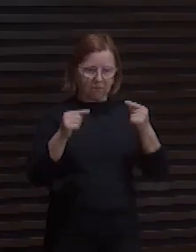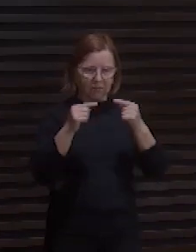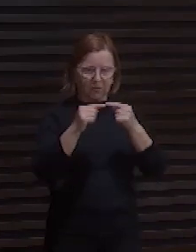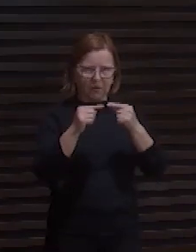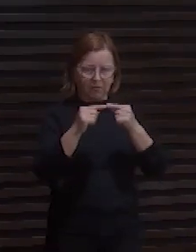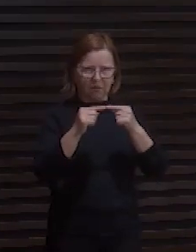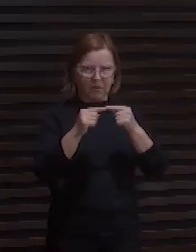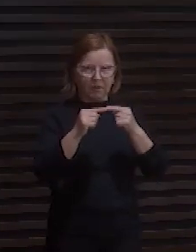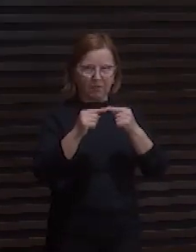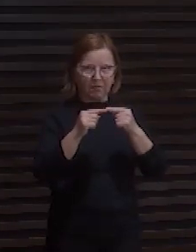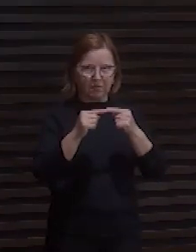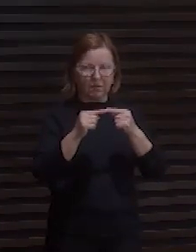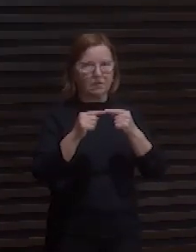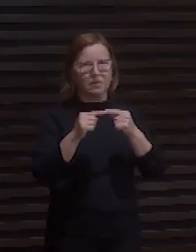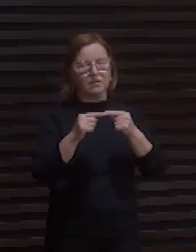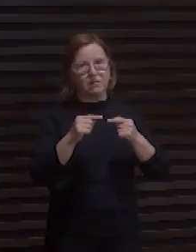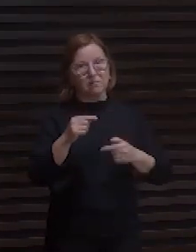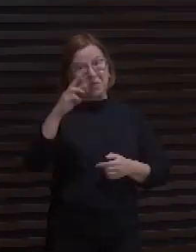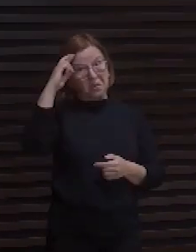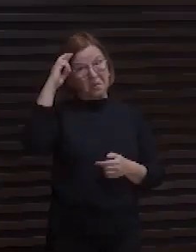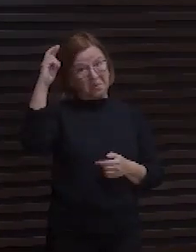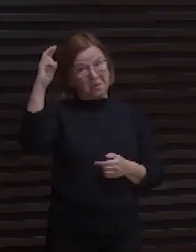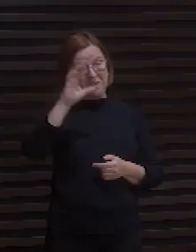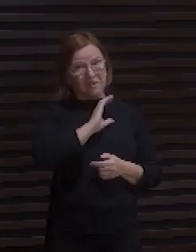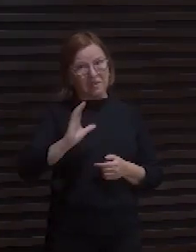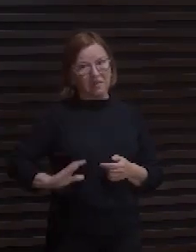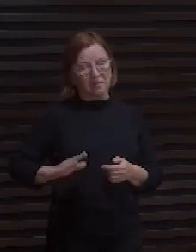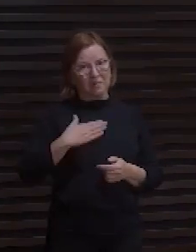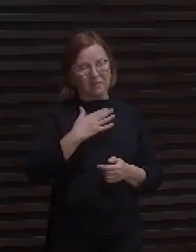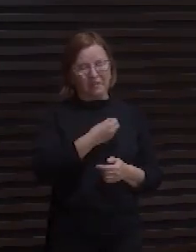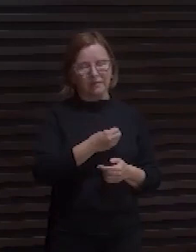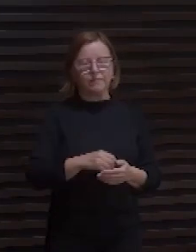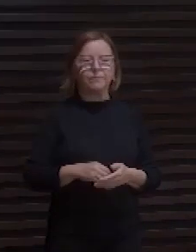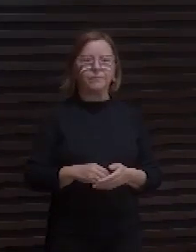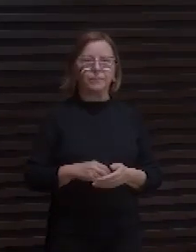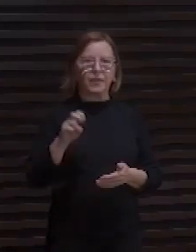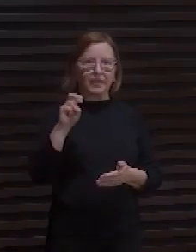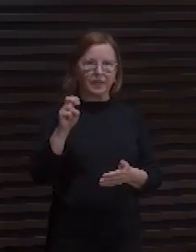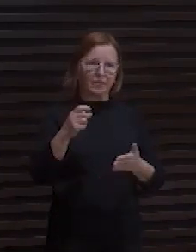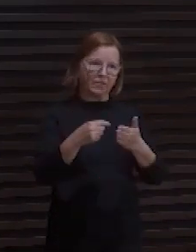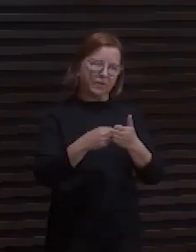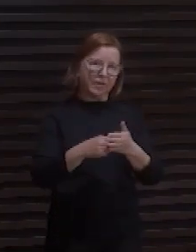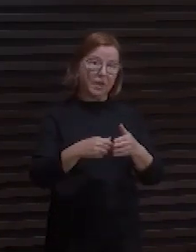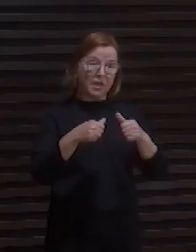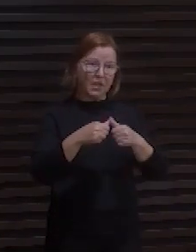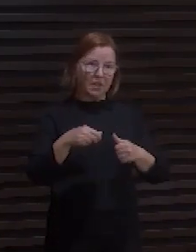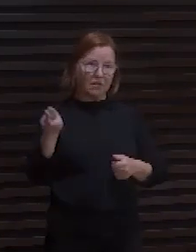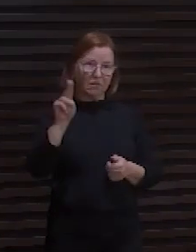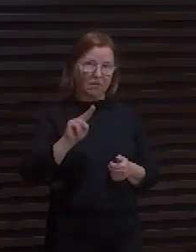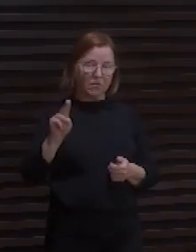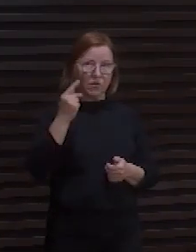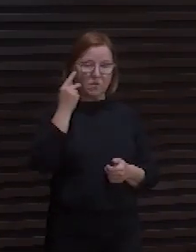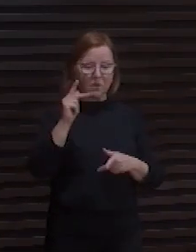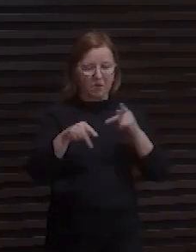minha vida? Quinta pergunta: isso será útil para os outros? Isso será bom para